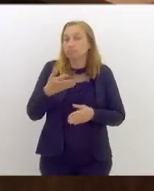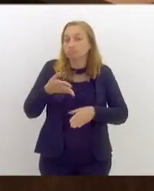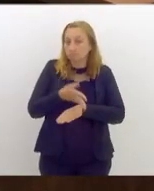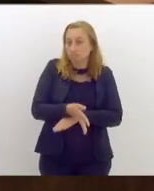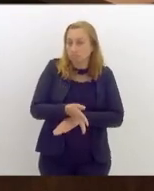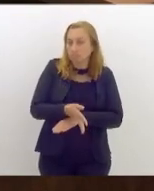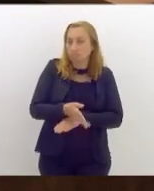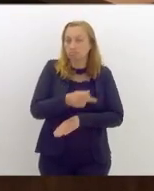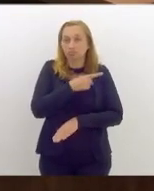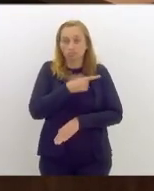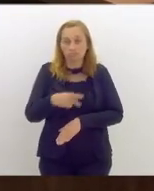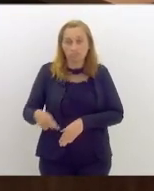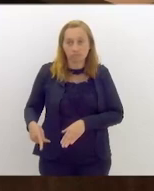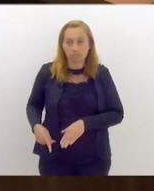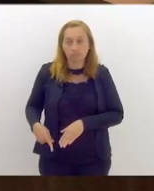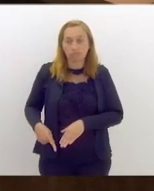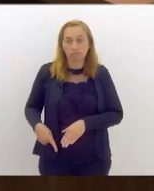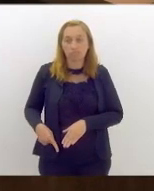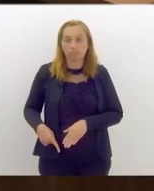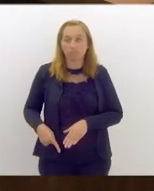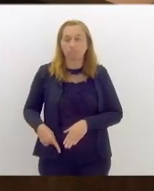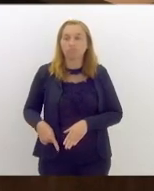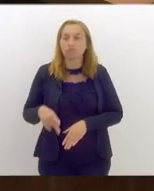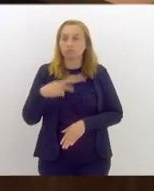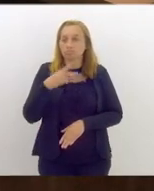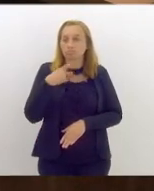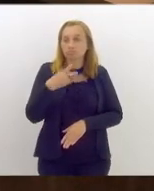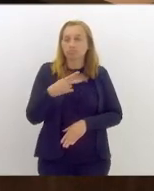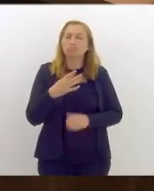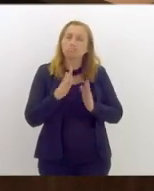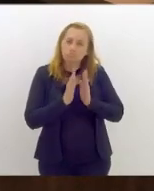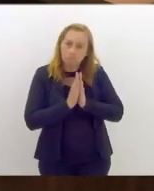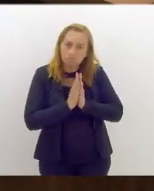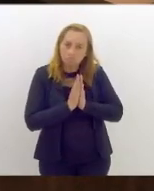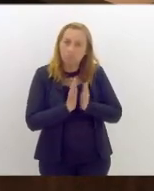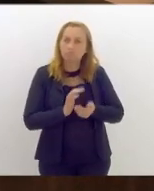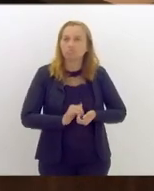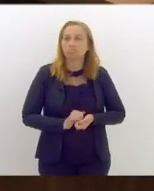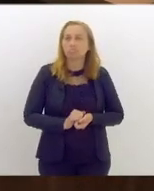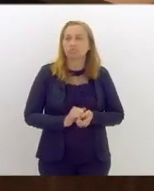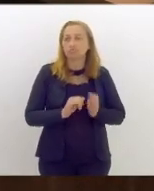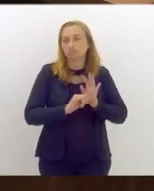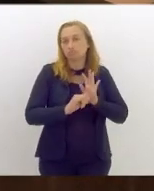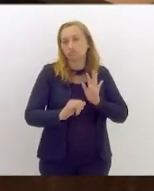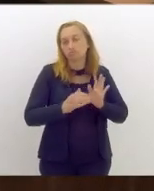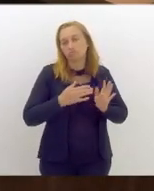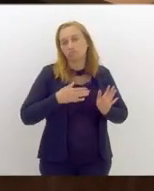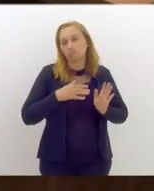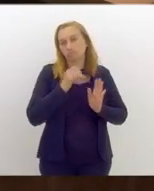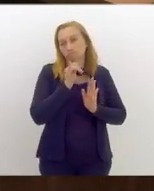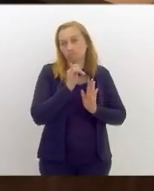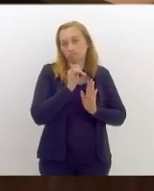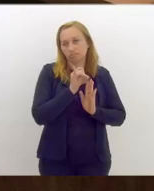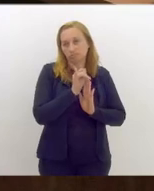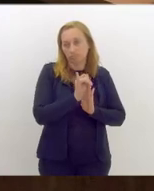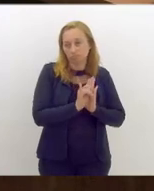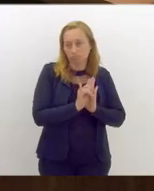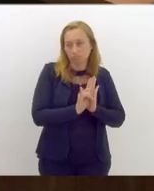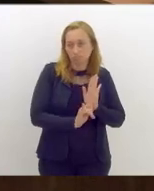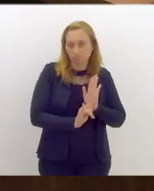do presidente da sessão e diz assim por favor Publique meu relatório